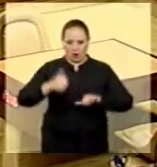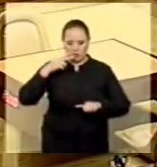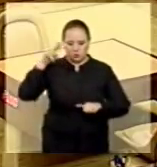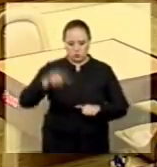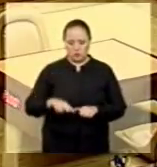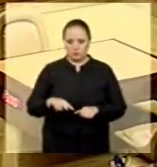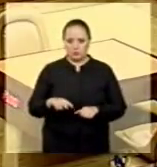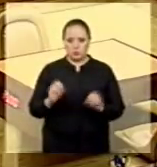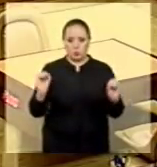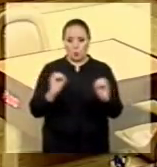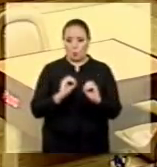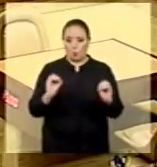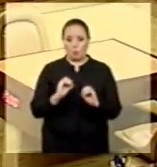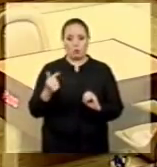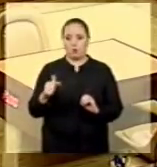Nenhuma.